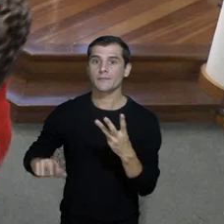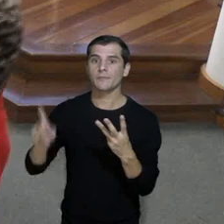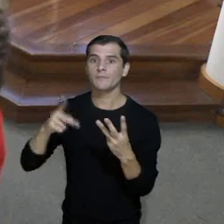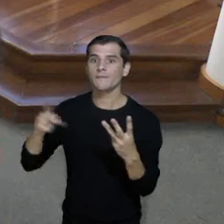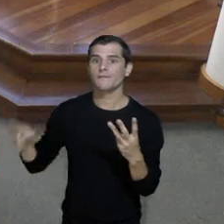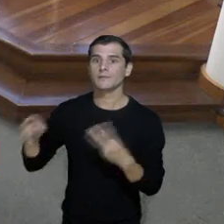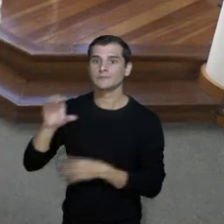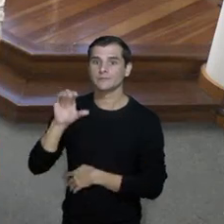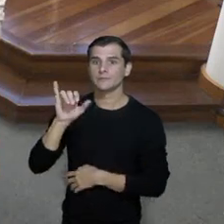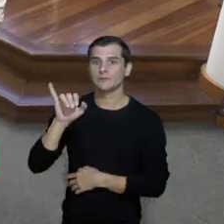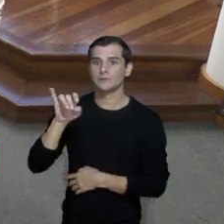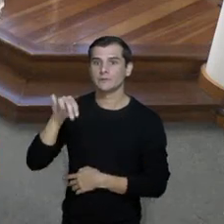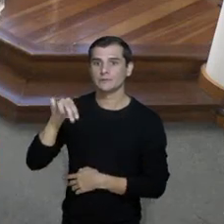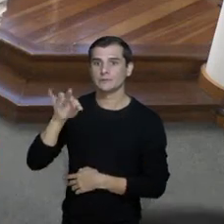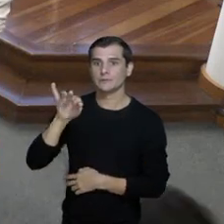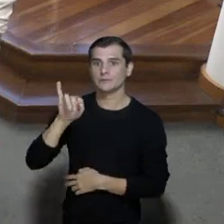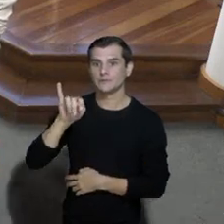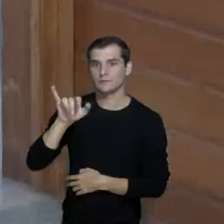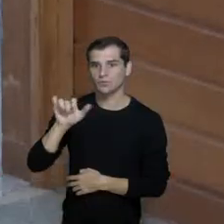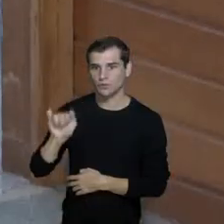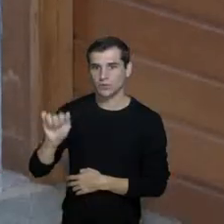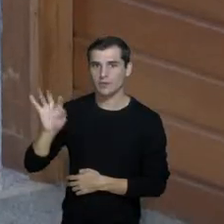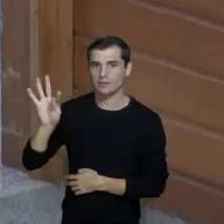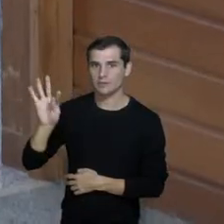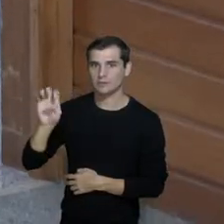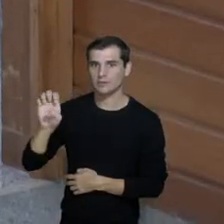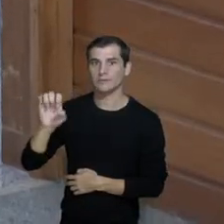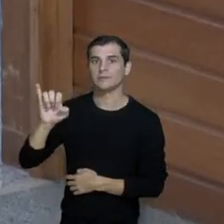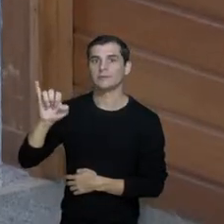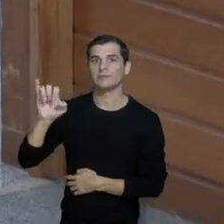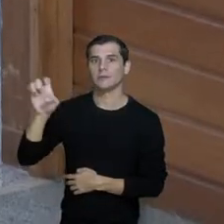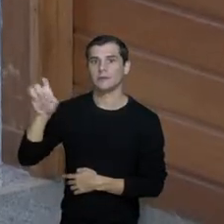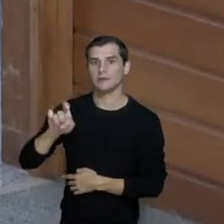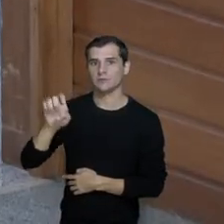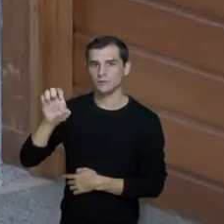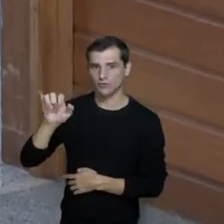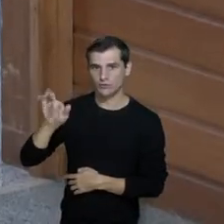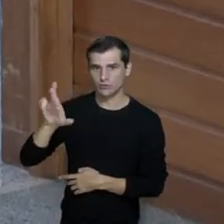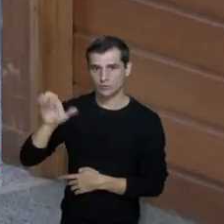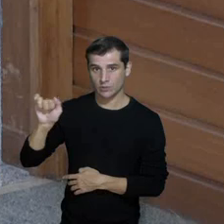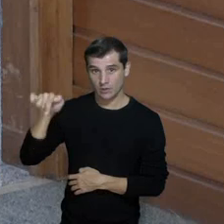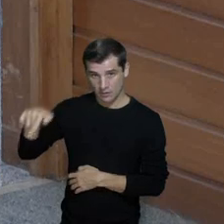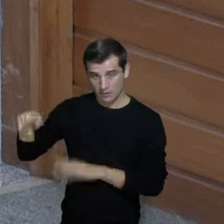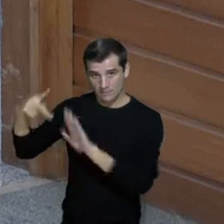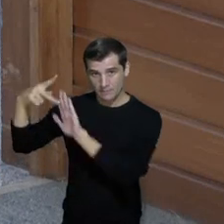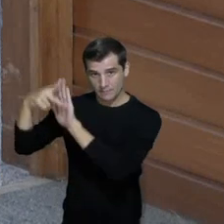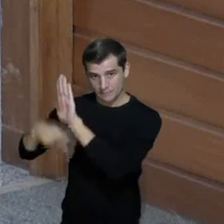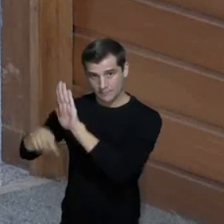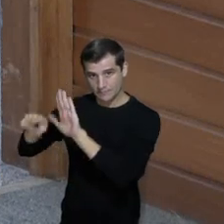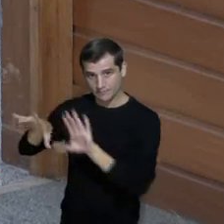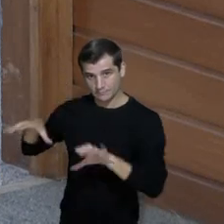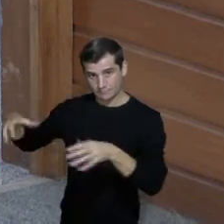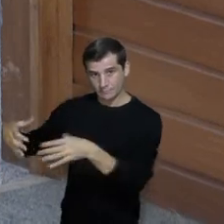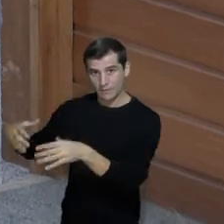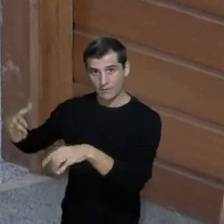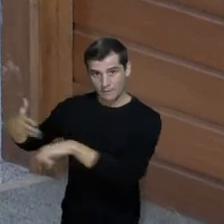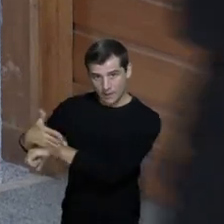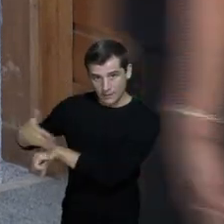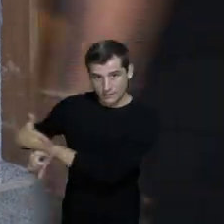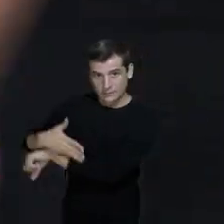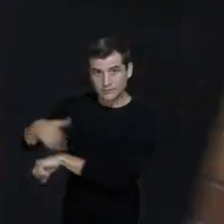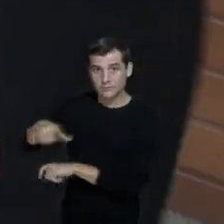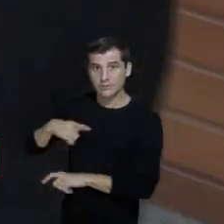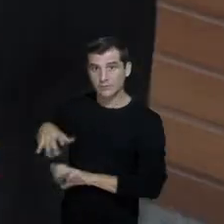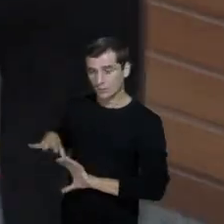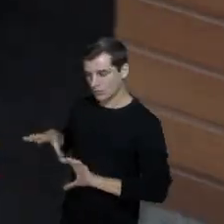tarde meu nome é C teira também faço parte do grupo faço parte da comissão executiva no grupo de gestão